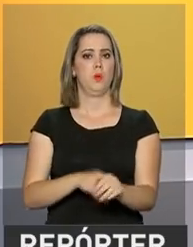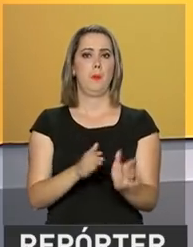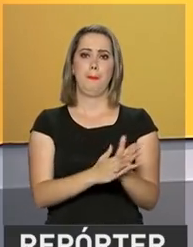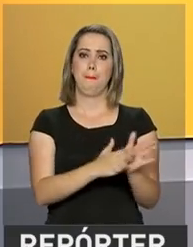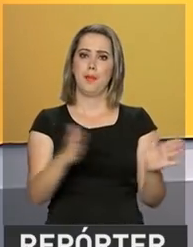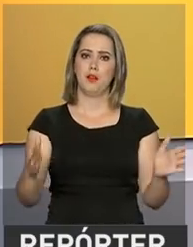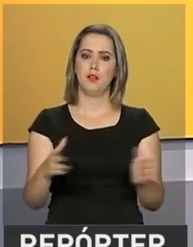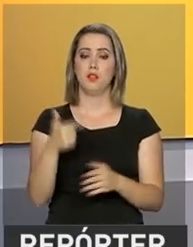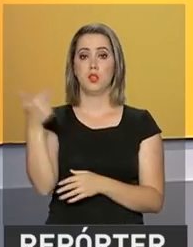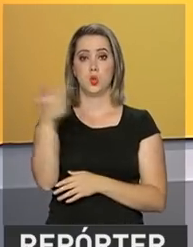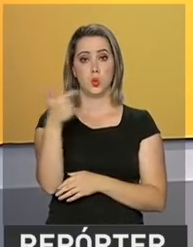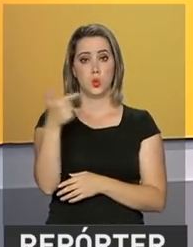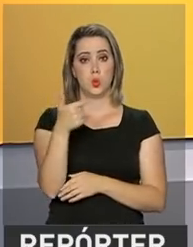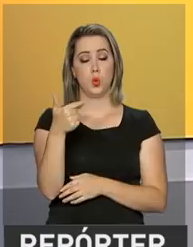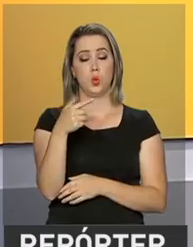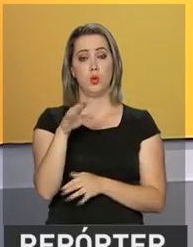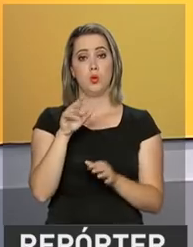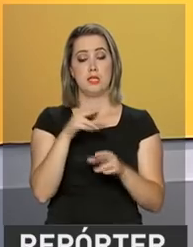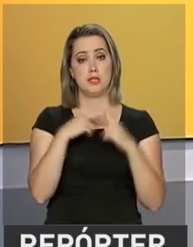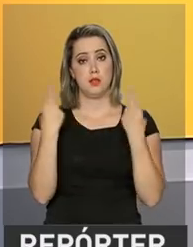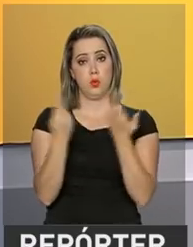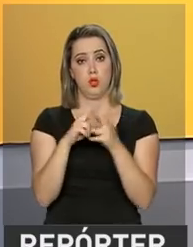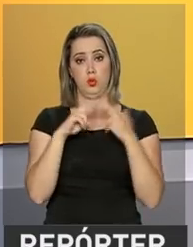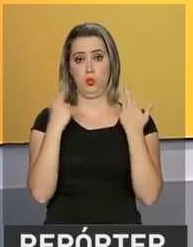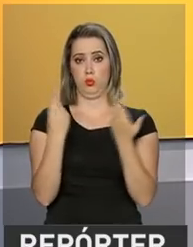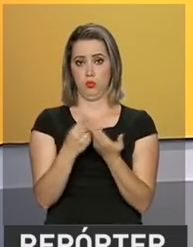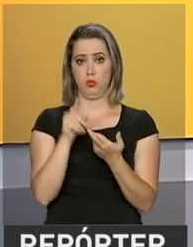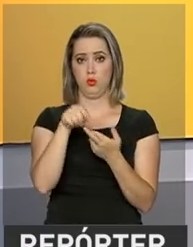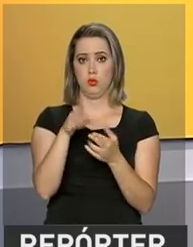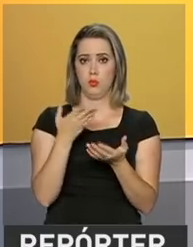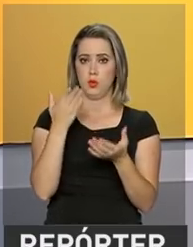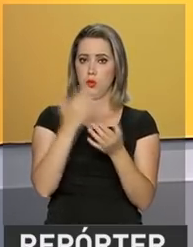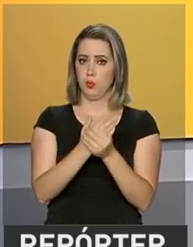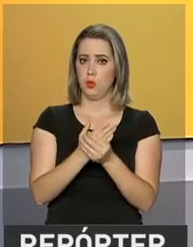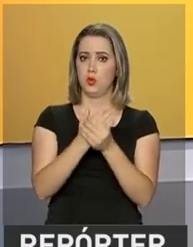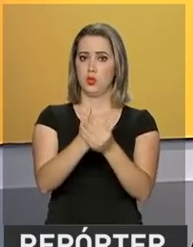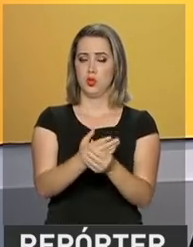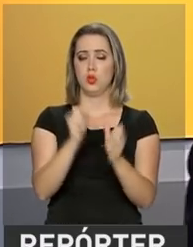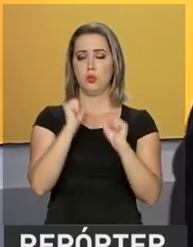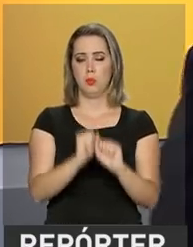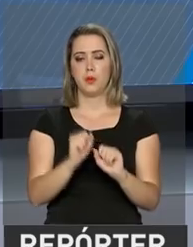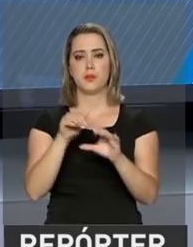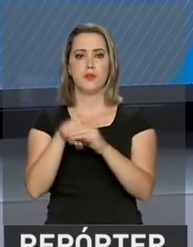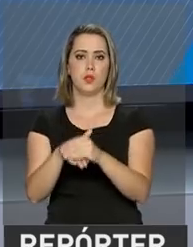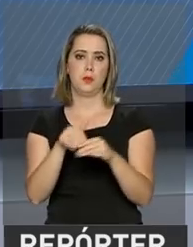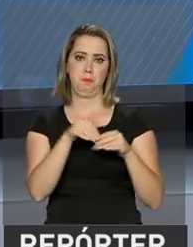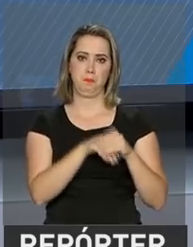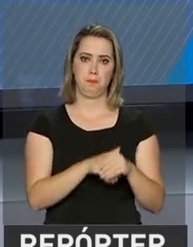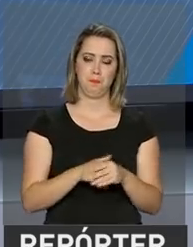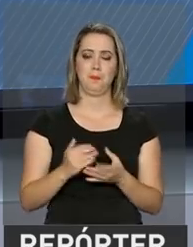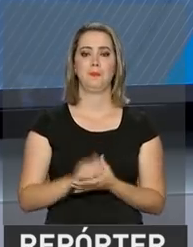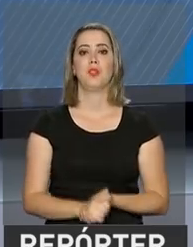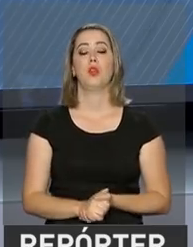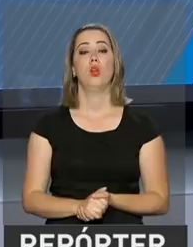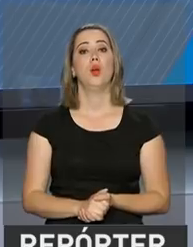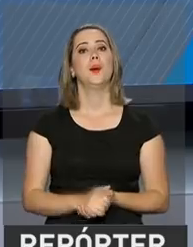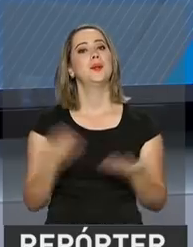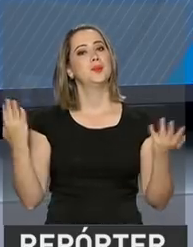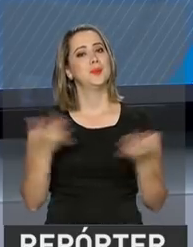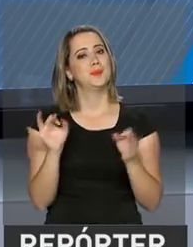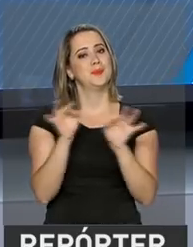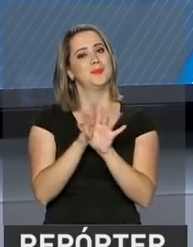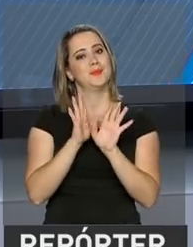de pelo menos duas sessões para que o projeto seja encaminhado ao plenário e nós como por aqui outras